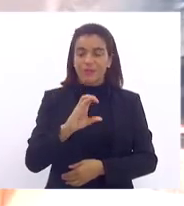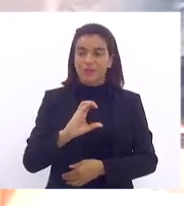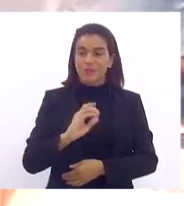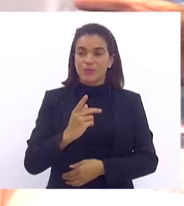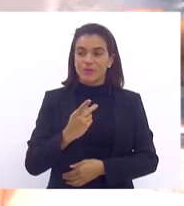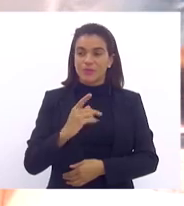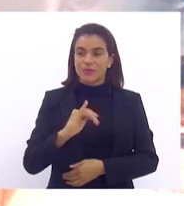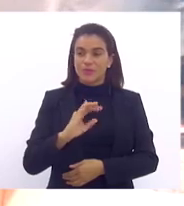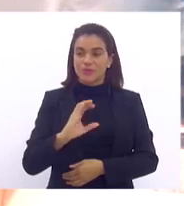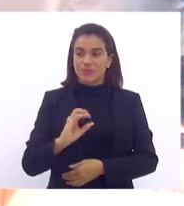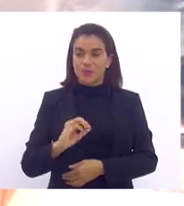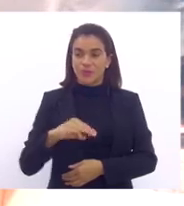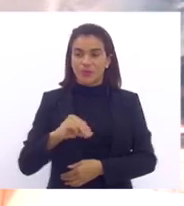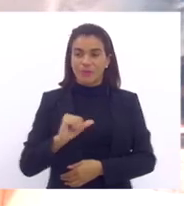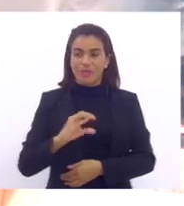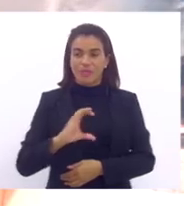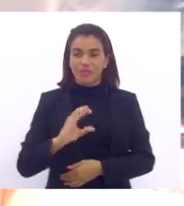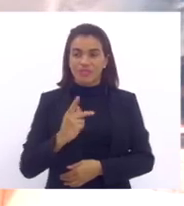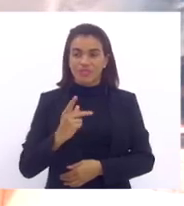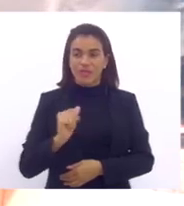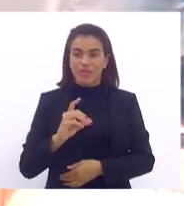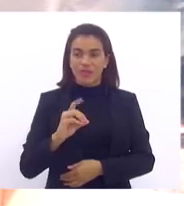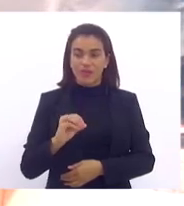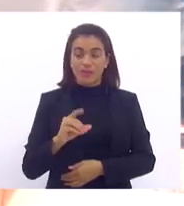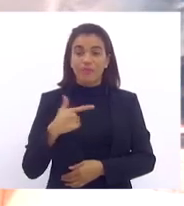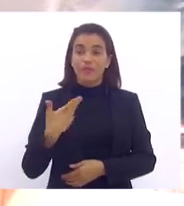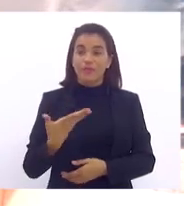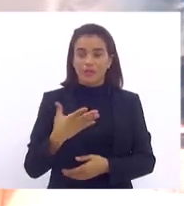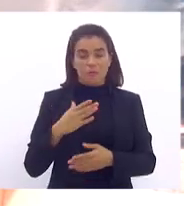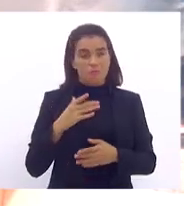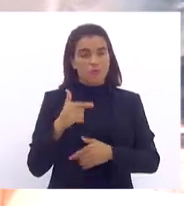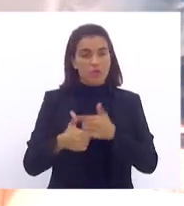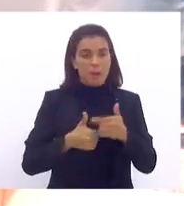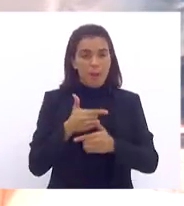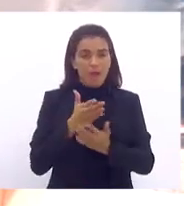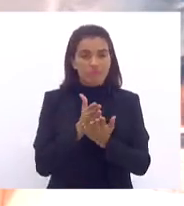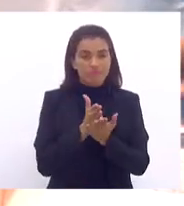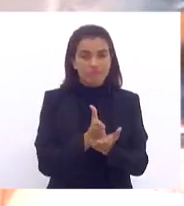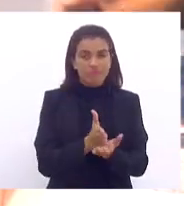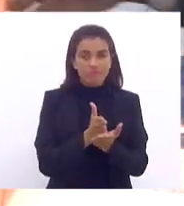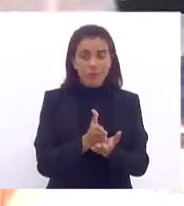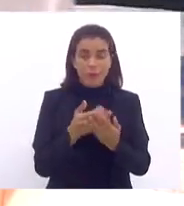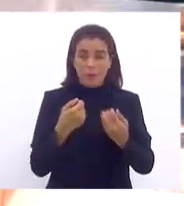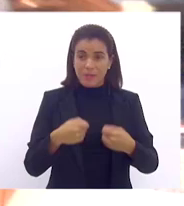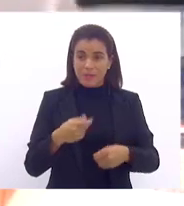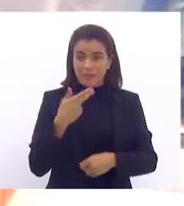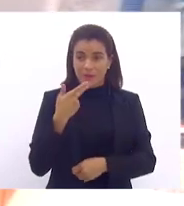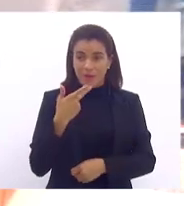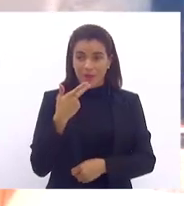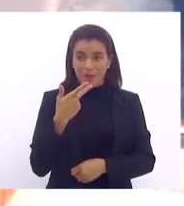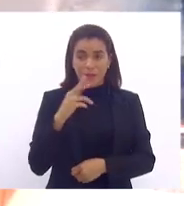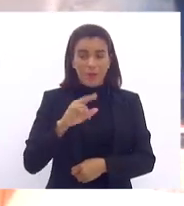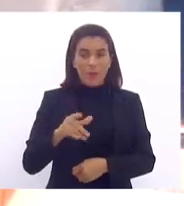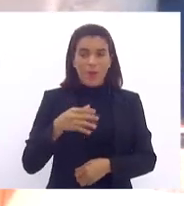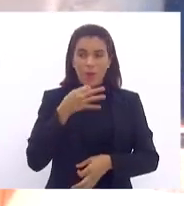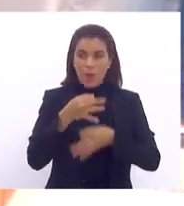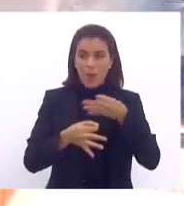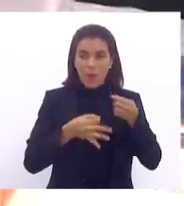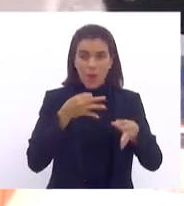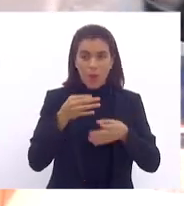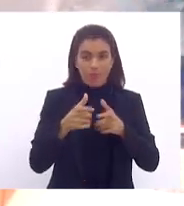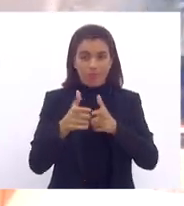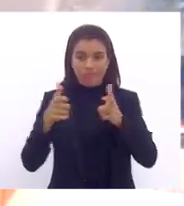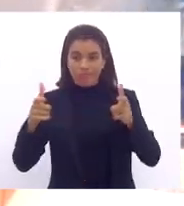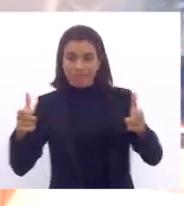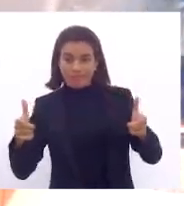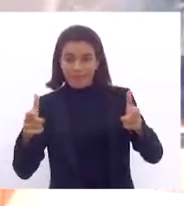o e mas por um dever de de lealdade ainda nesse tema e preciso dizer que essa não é uma posição unânime ou